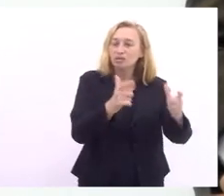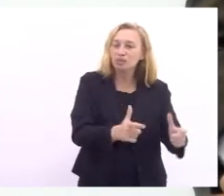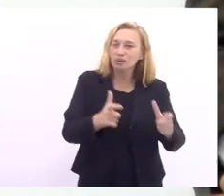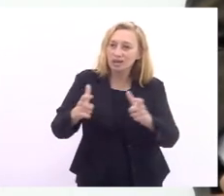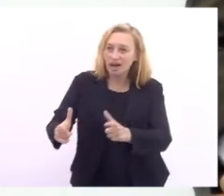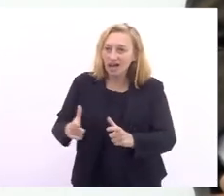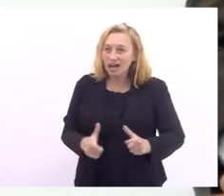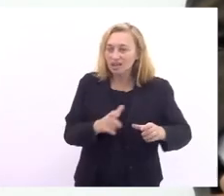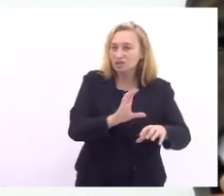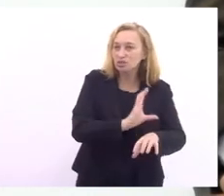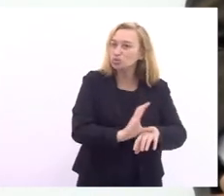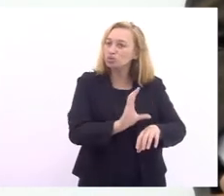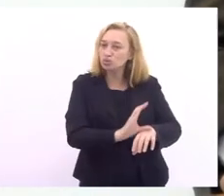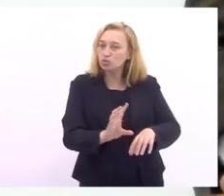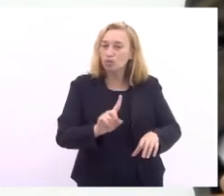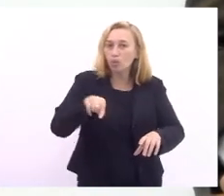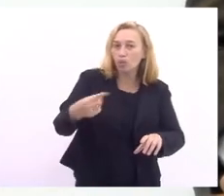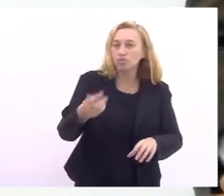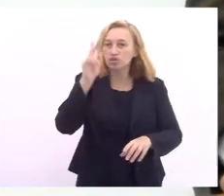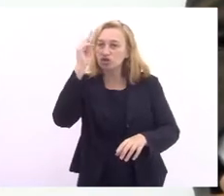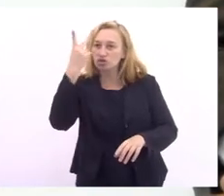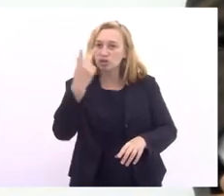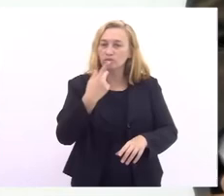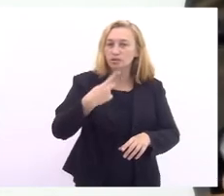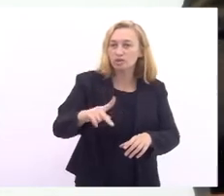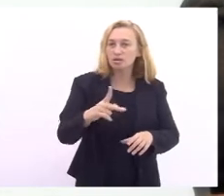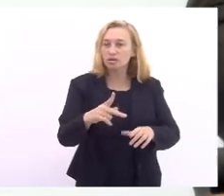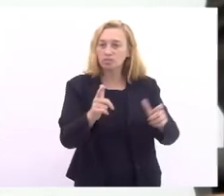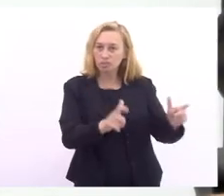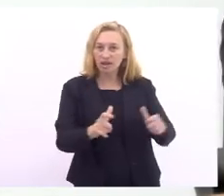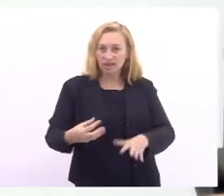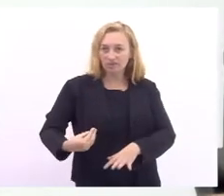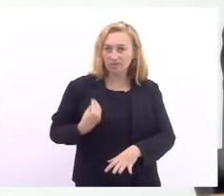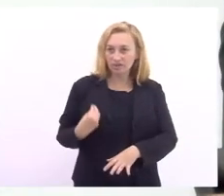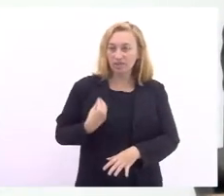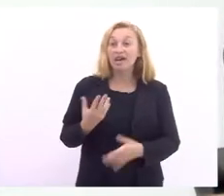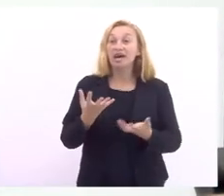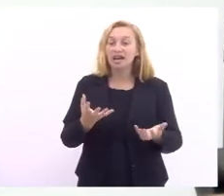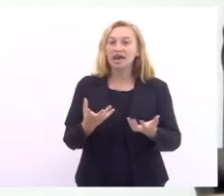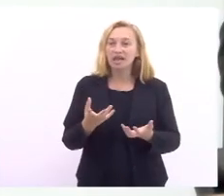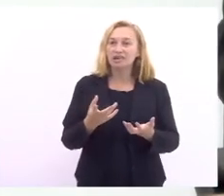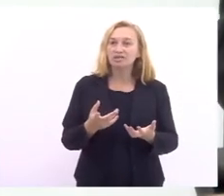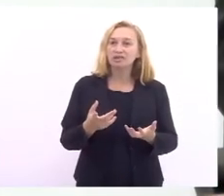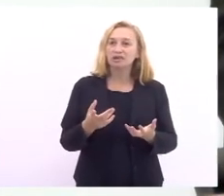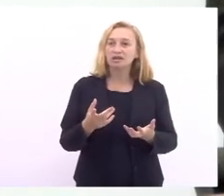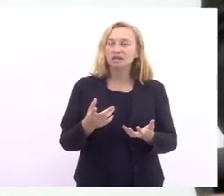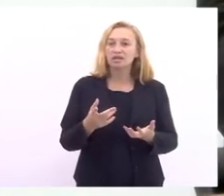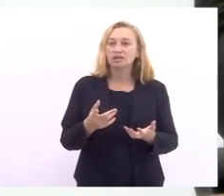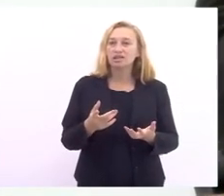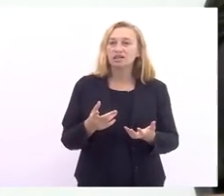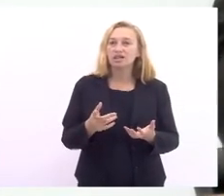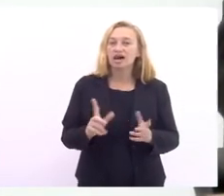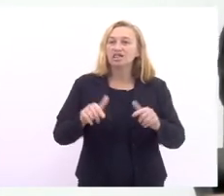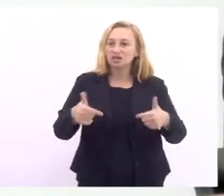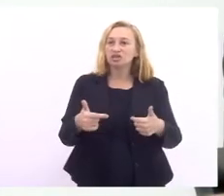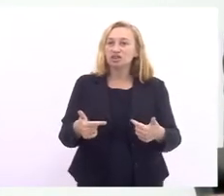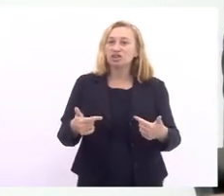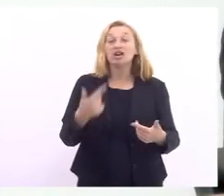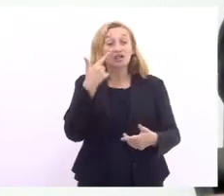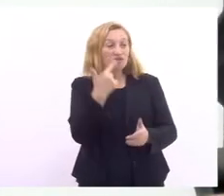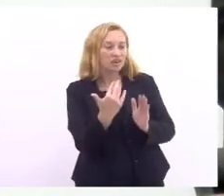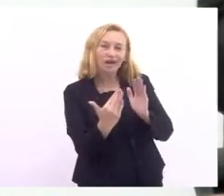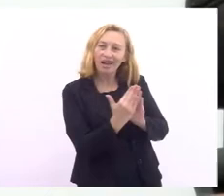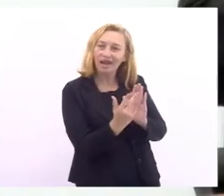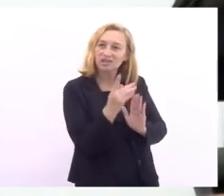locais construindo uma outra história para o seu território né querendo contar uma outra história para o seu território e ver na